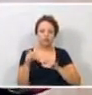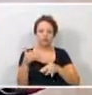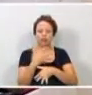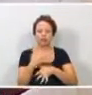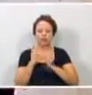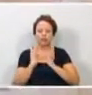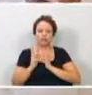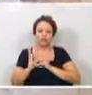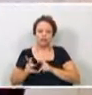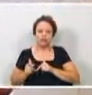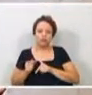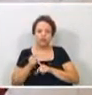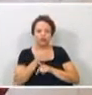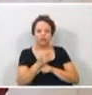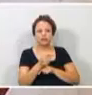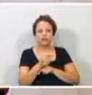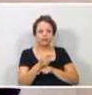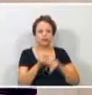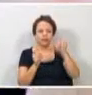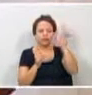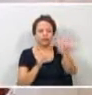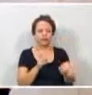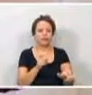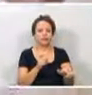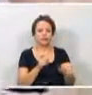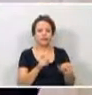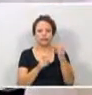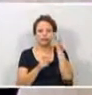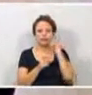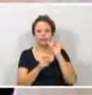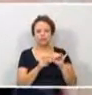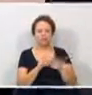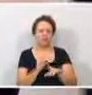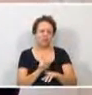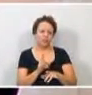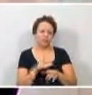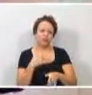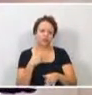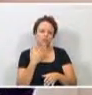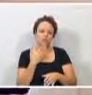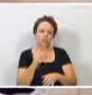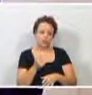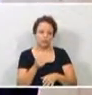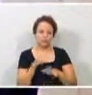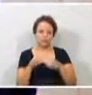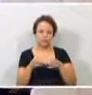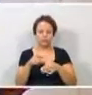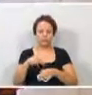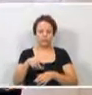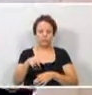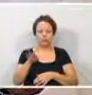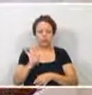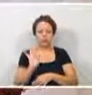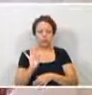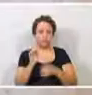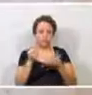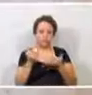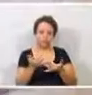É lamentável. Peço aqui que a bancada do PT a comunique que este projeto de lei